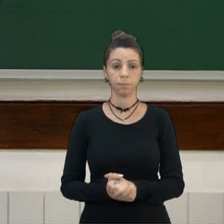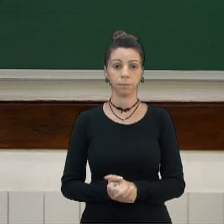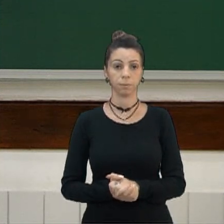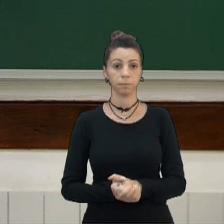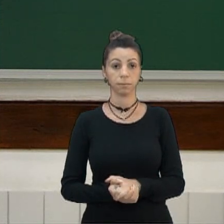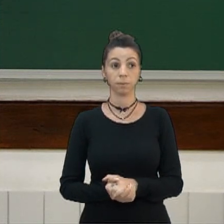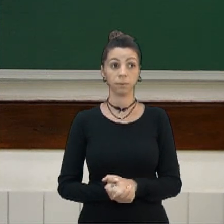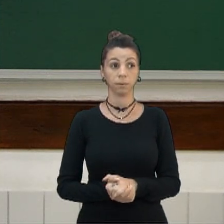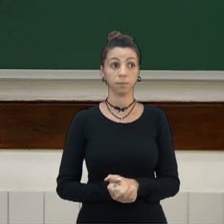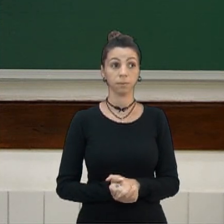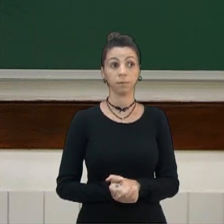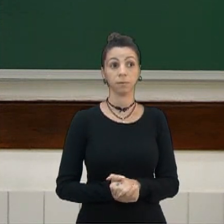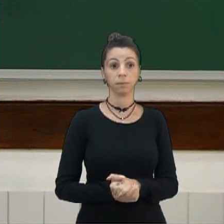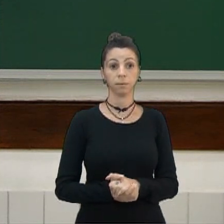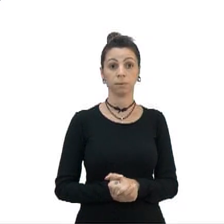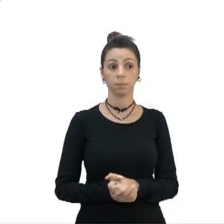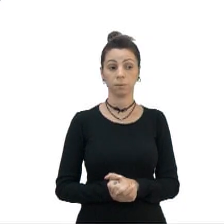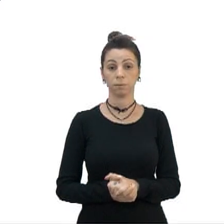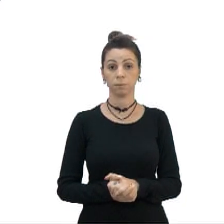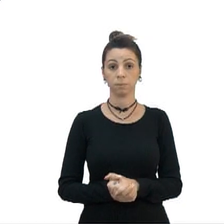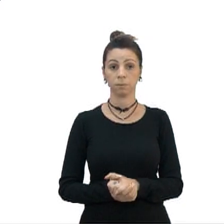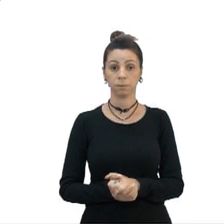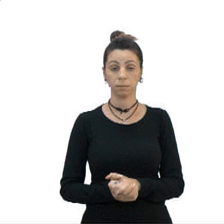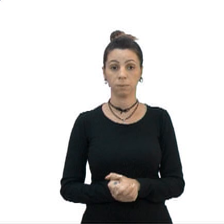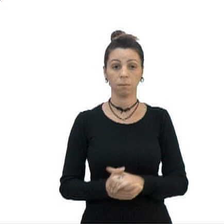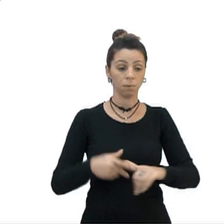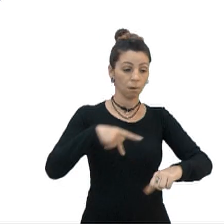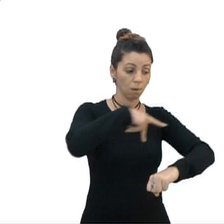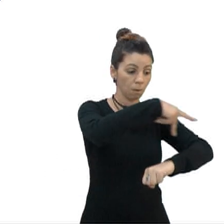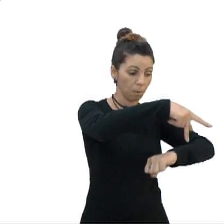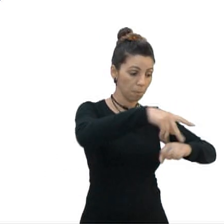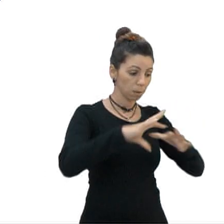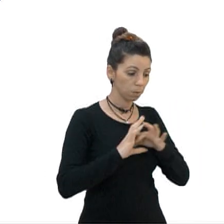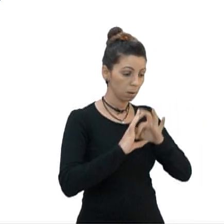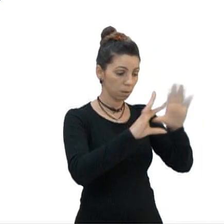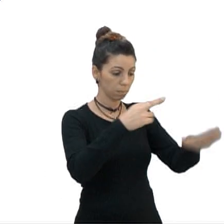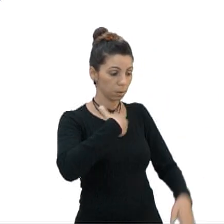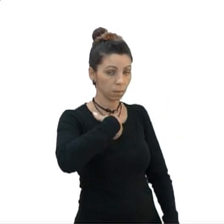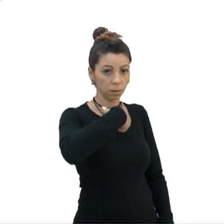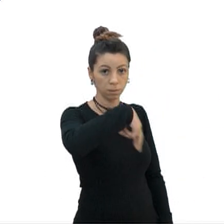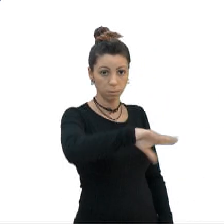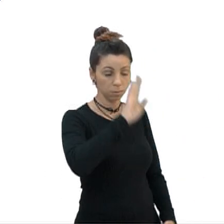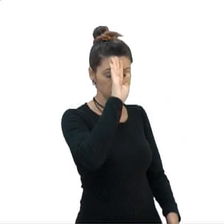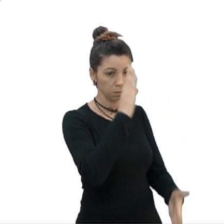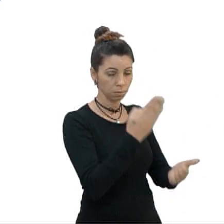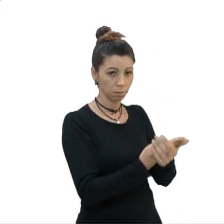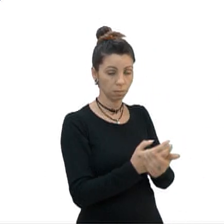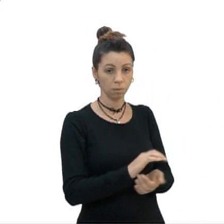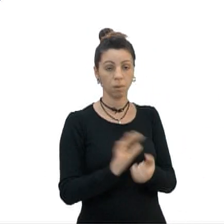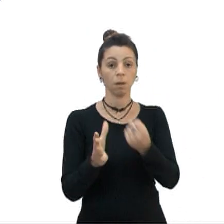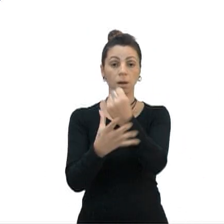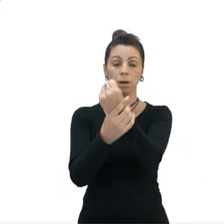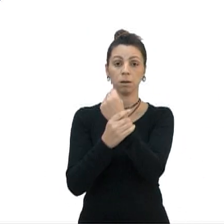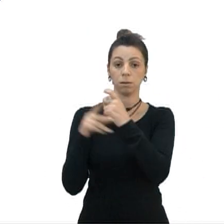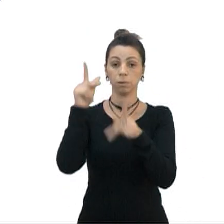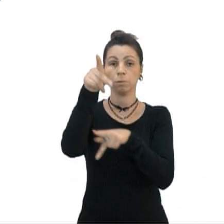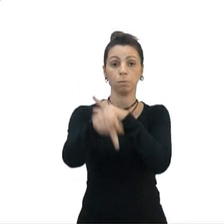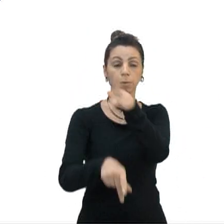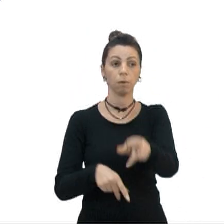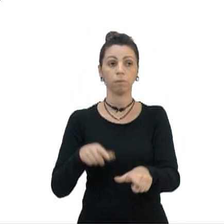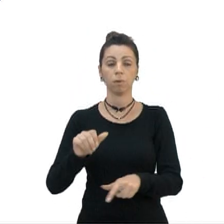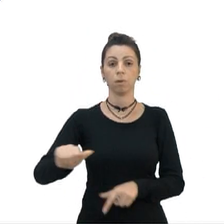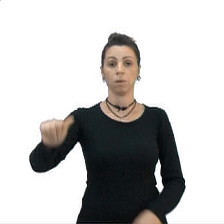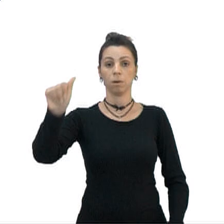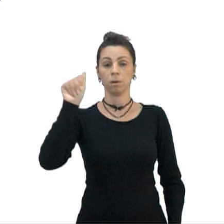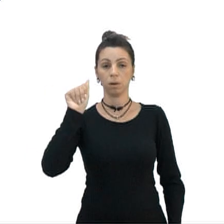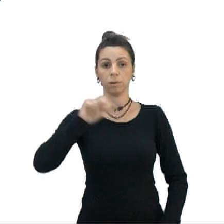aula. Um país com liberdade de crença garante à população, letra A,